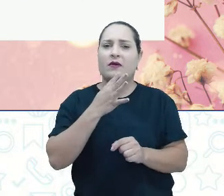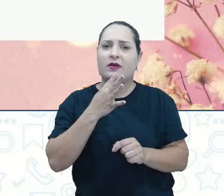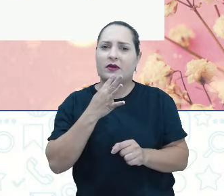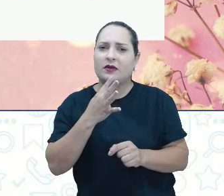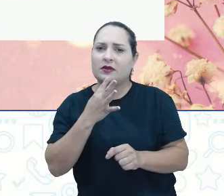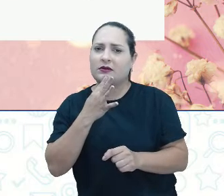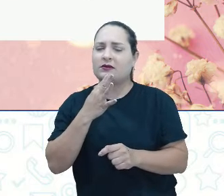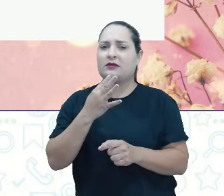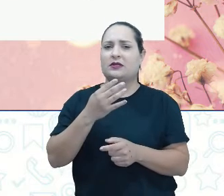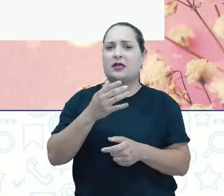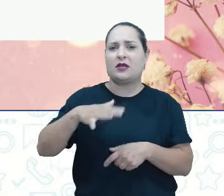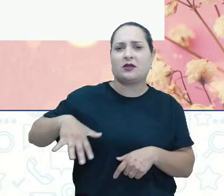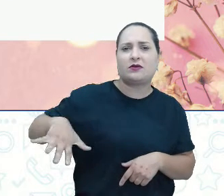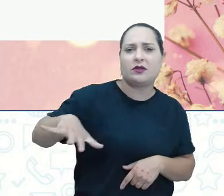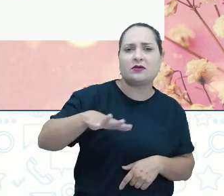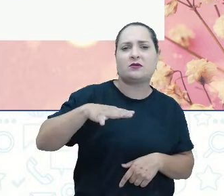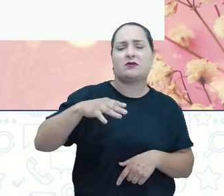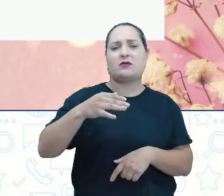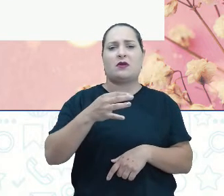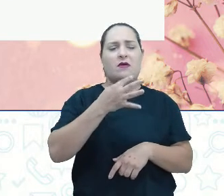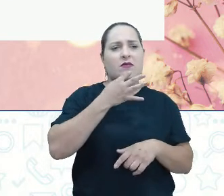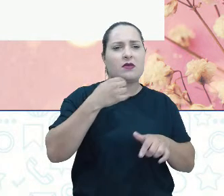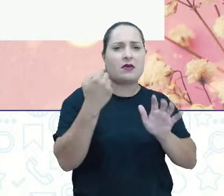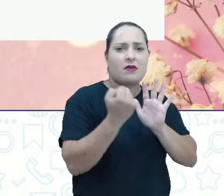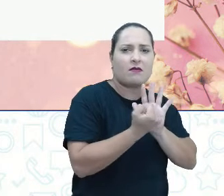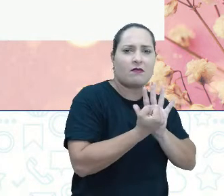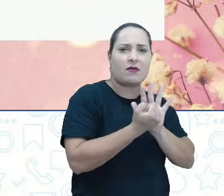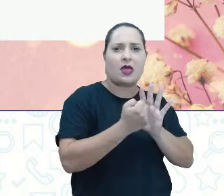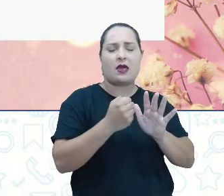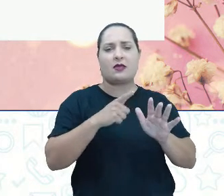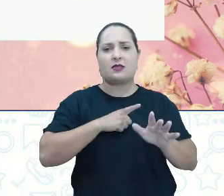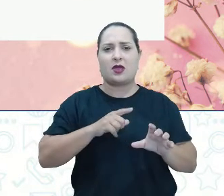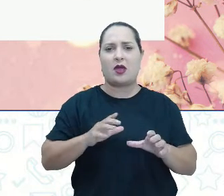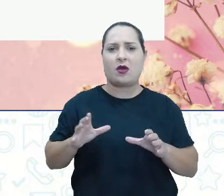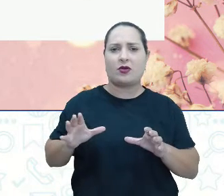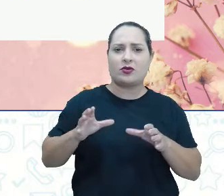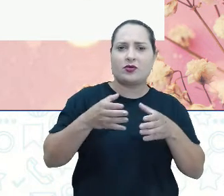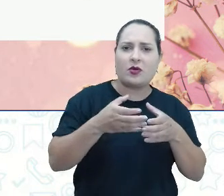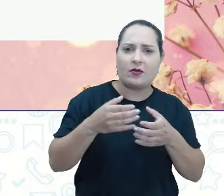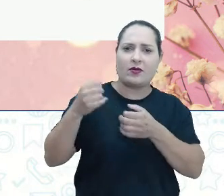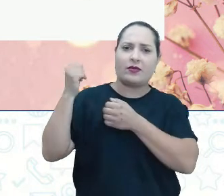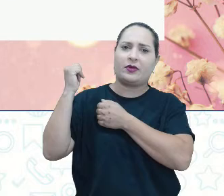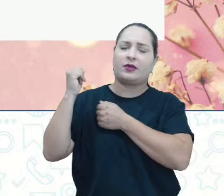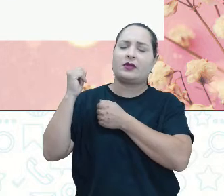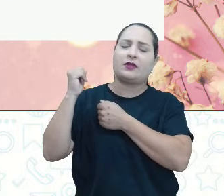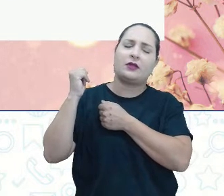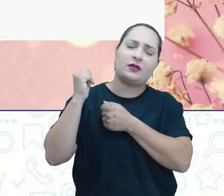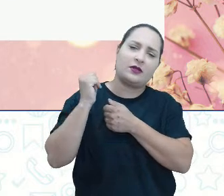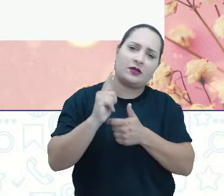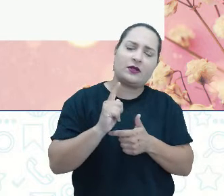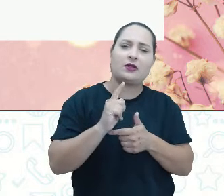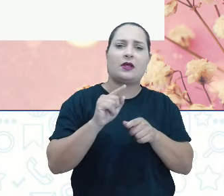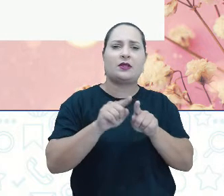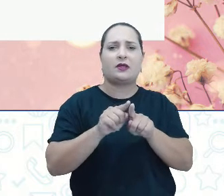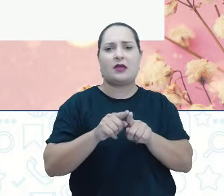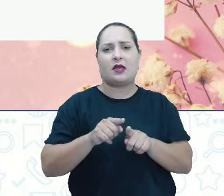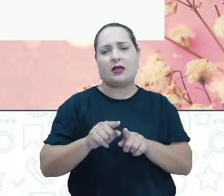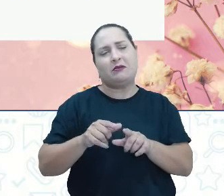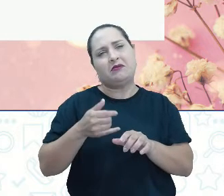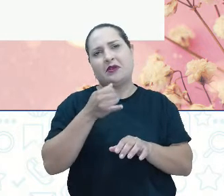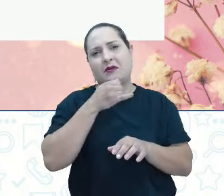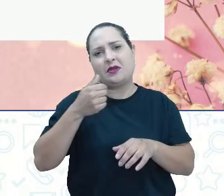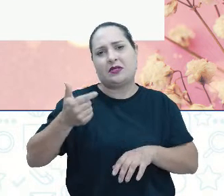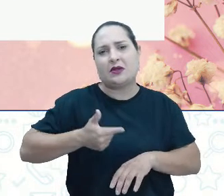da marca, ampliar um leque de grupos, né, a grupos tradicionalmente entendidos como secundários e pensar diferentes